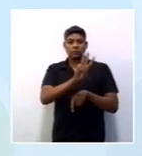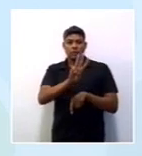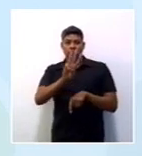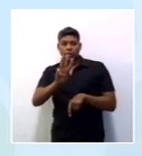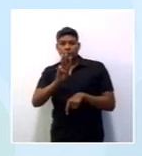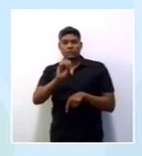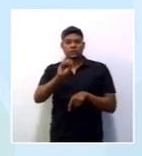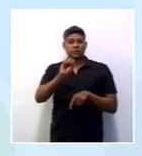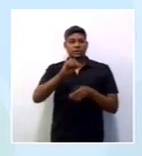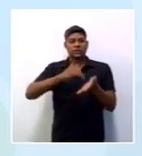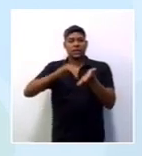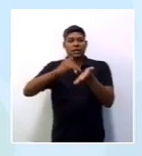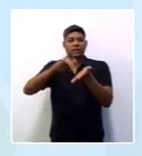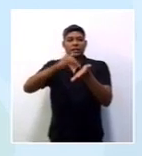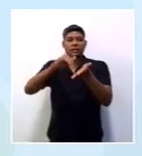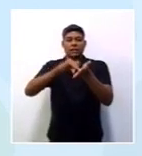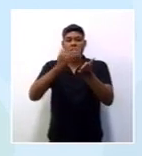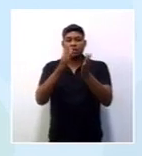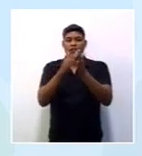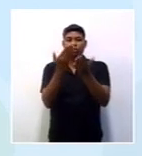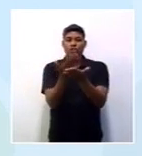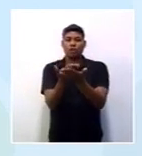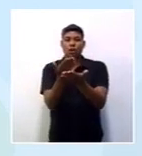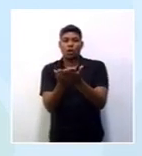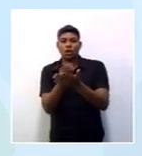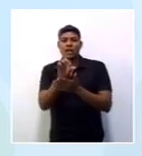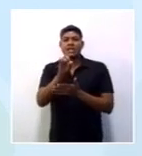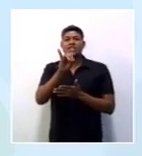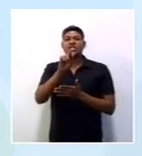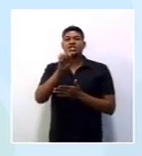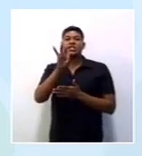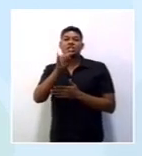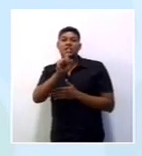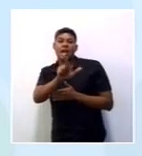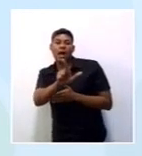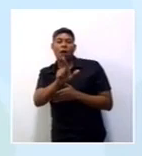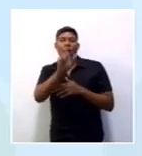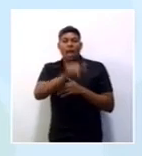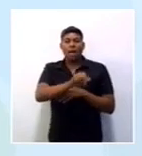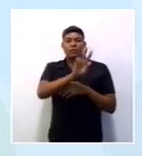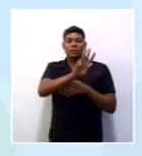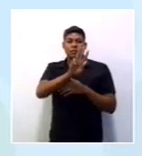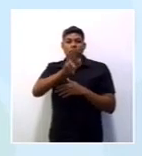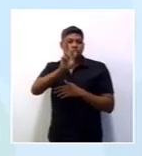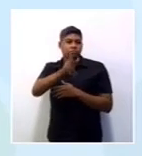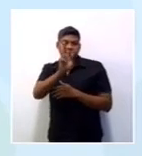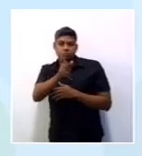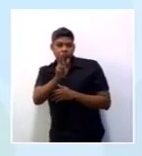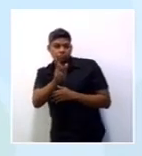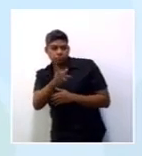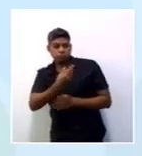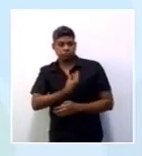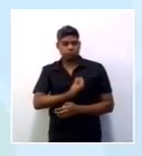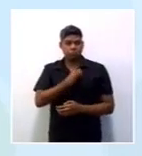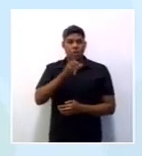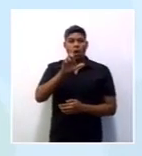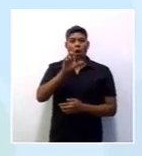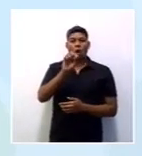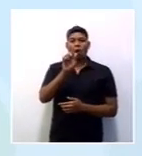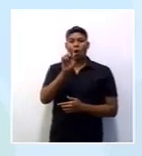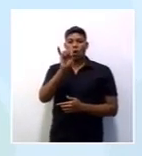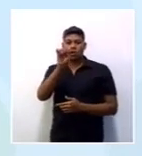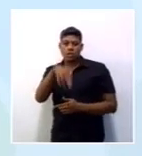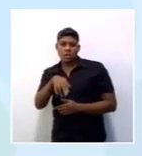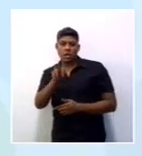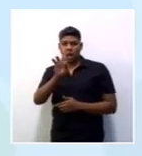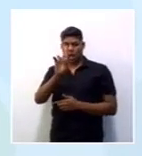que é a Secretaria Escolar Digital. E na Secretaria Escolar Digital é o mesmo site que vocês pegam o boletim de vocês, o login é o RA, a senha, a